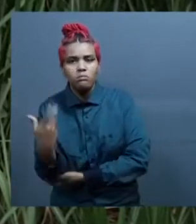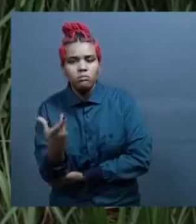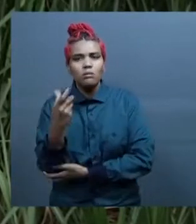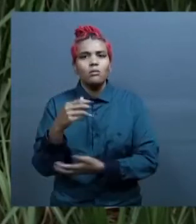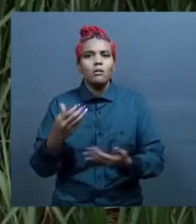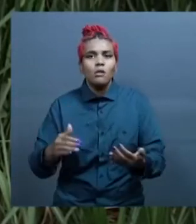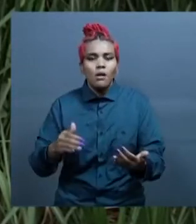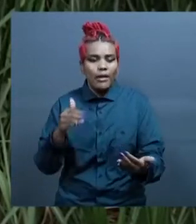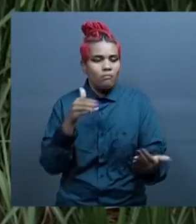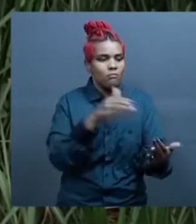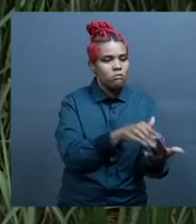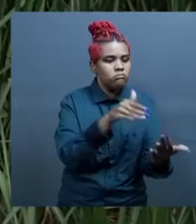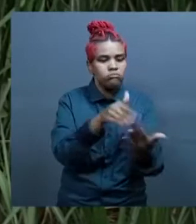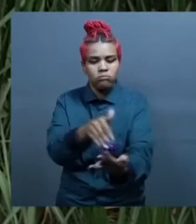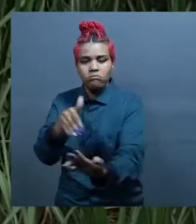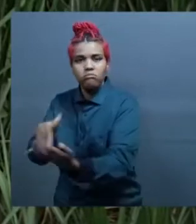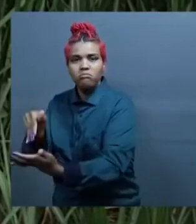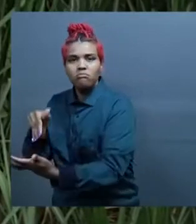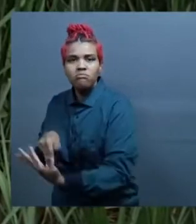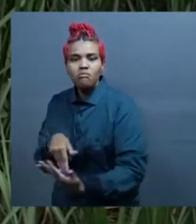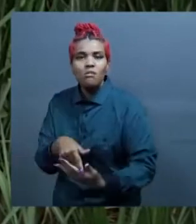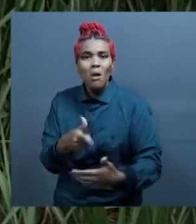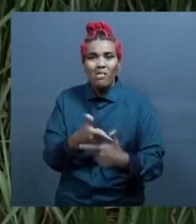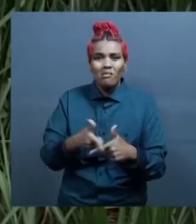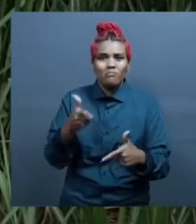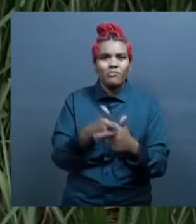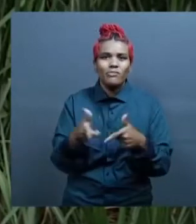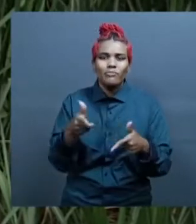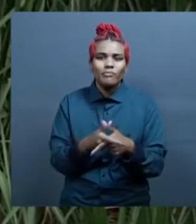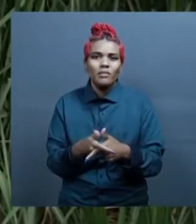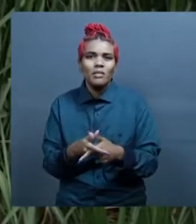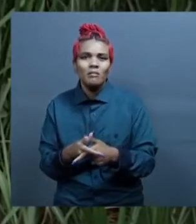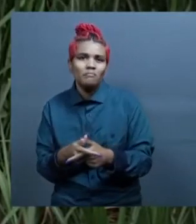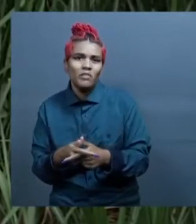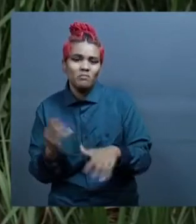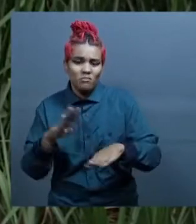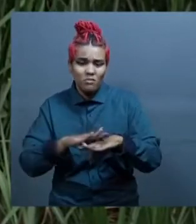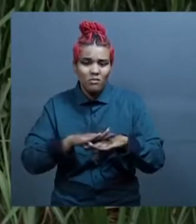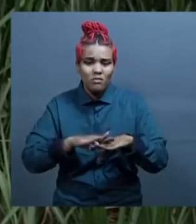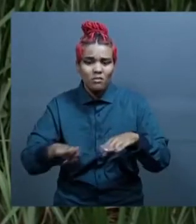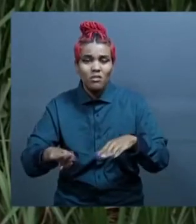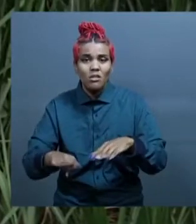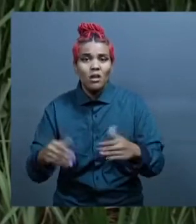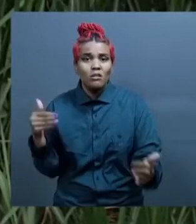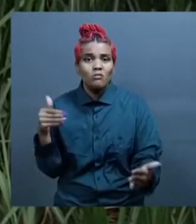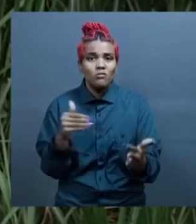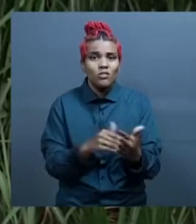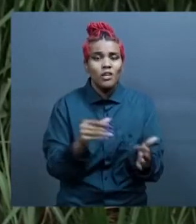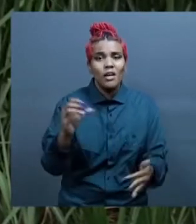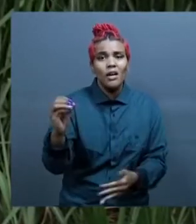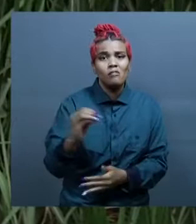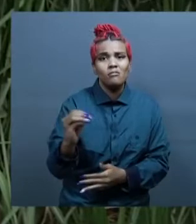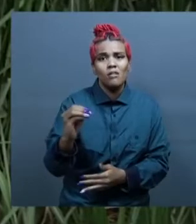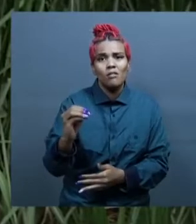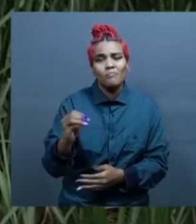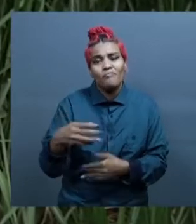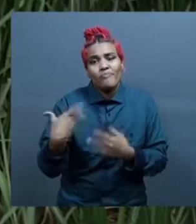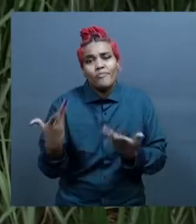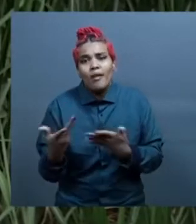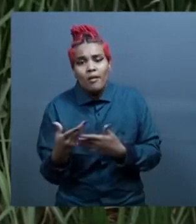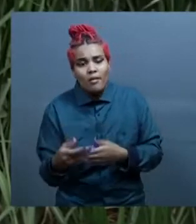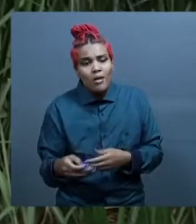impactante onde você reduza a zero toda a parte aérea que tem naquela lavoura naquela